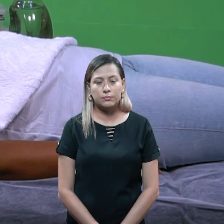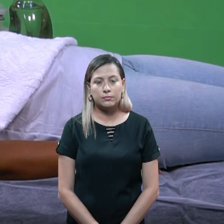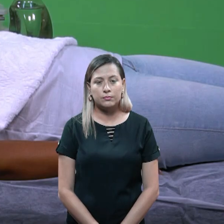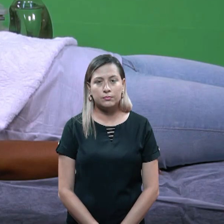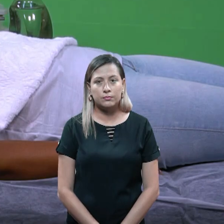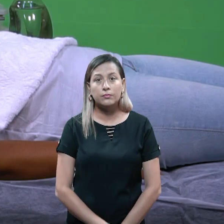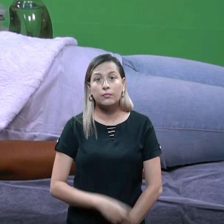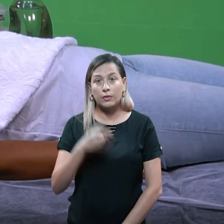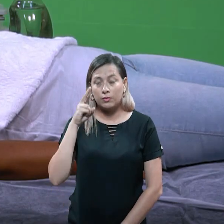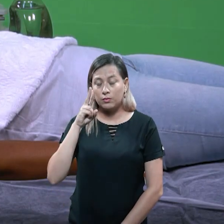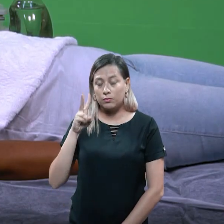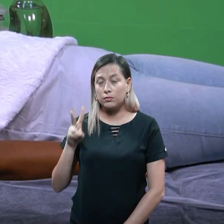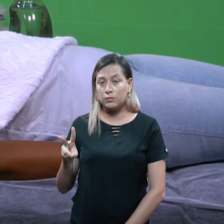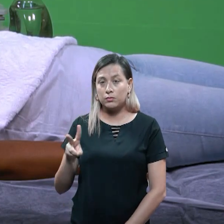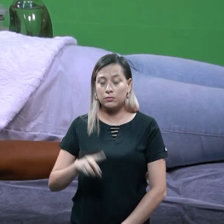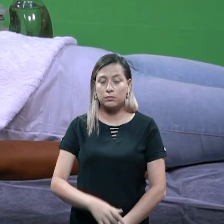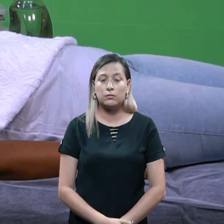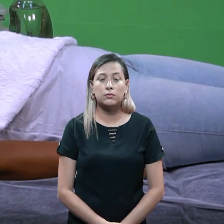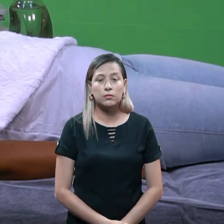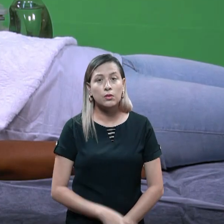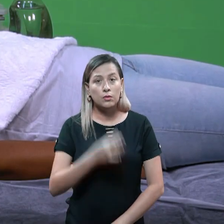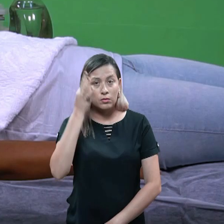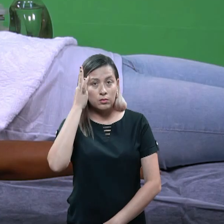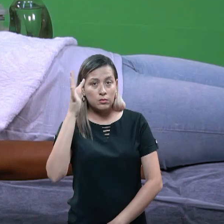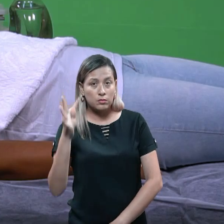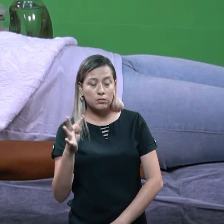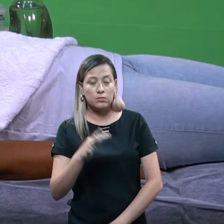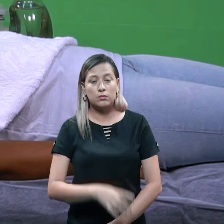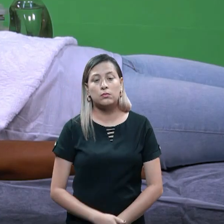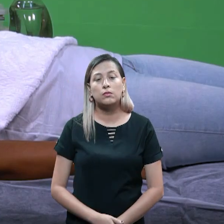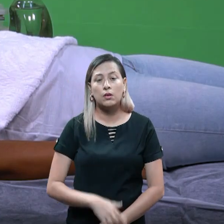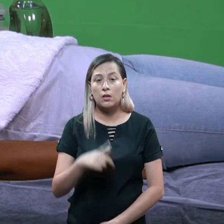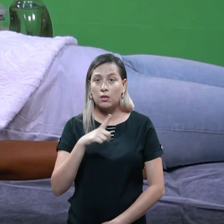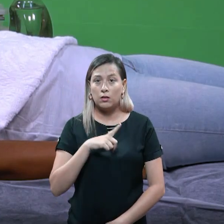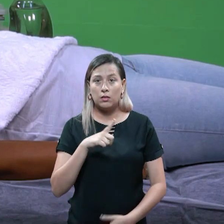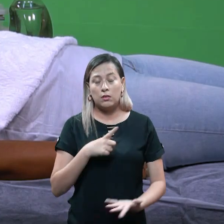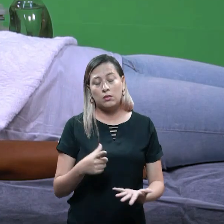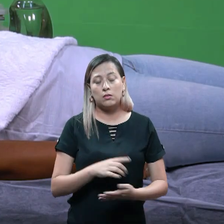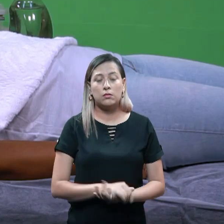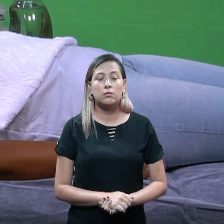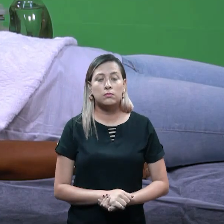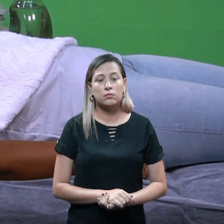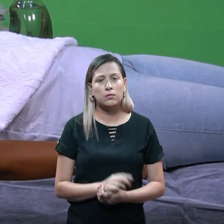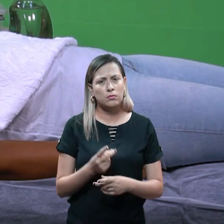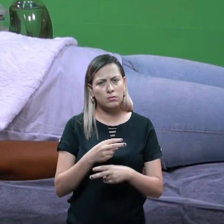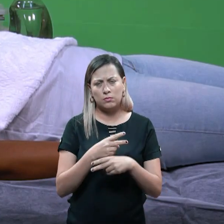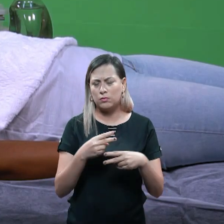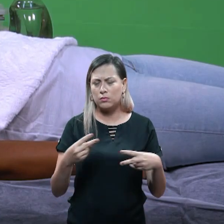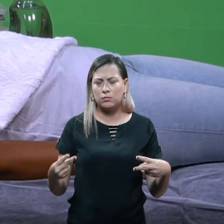Como vocês viram lá na teoria, existem diversas formas de